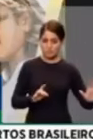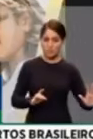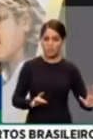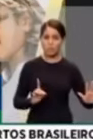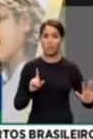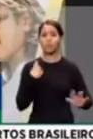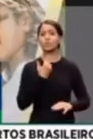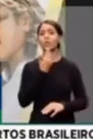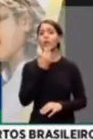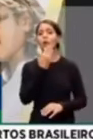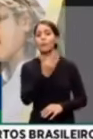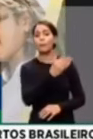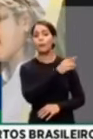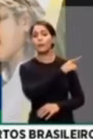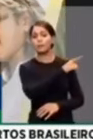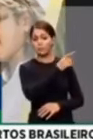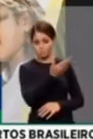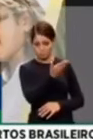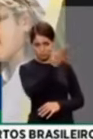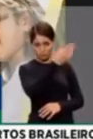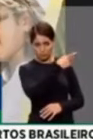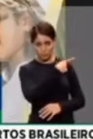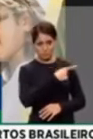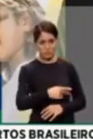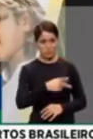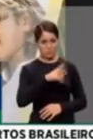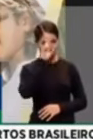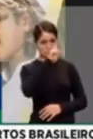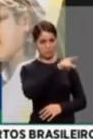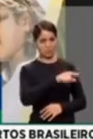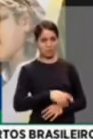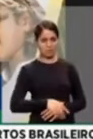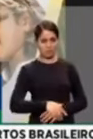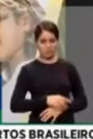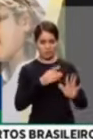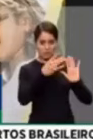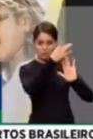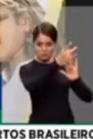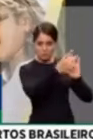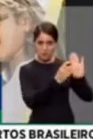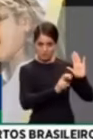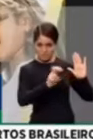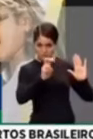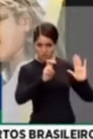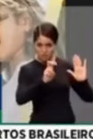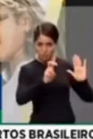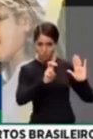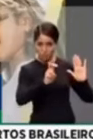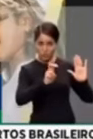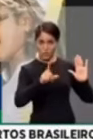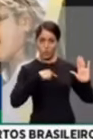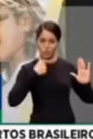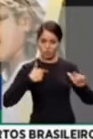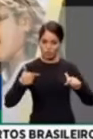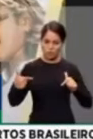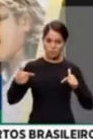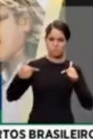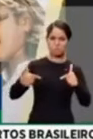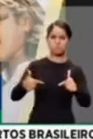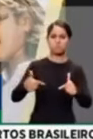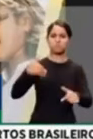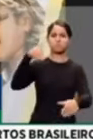E o apelo que faço a Vossa Excelência, que terminado esses 5 destaques, que nós entrássemos